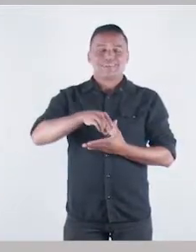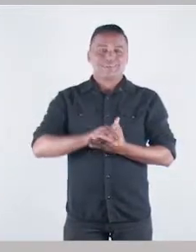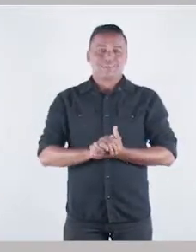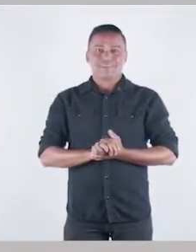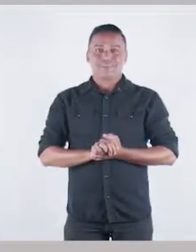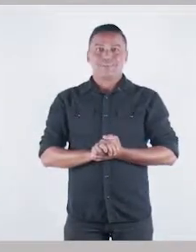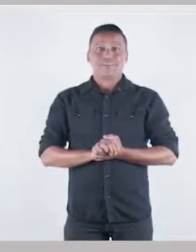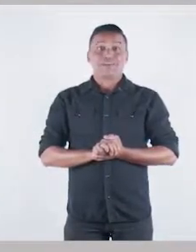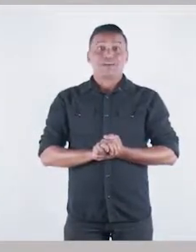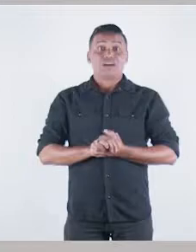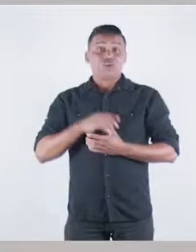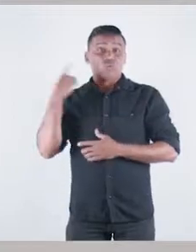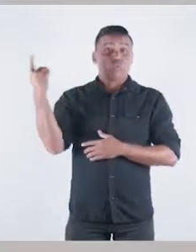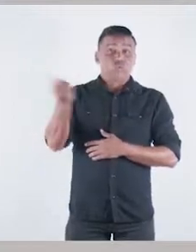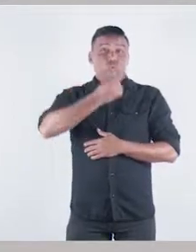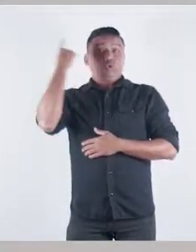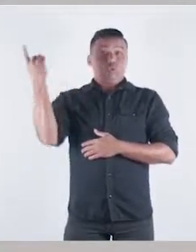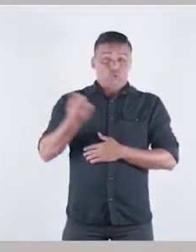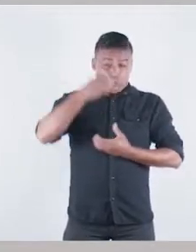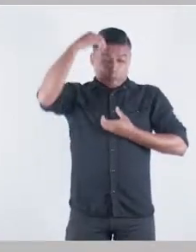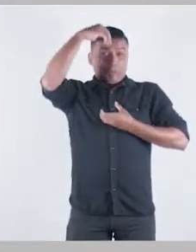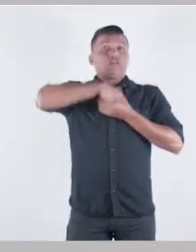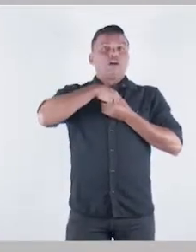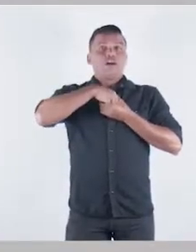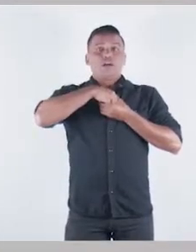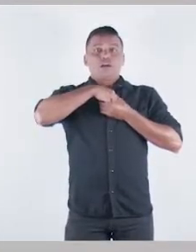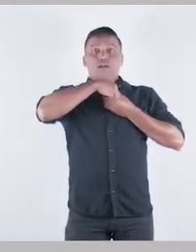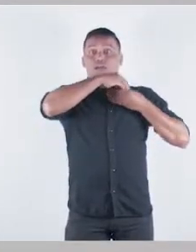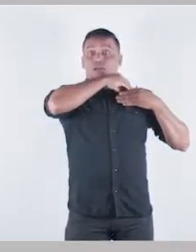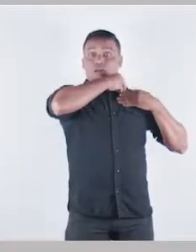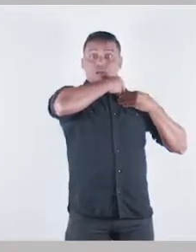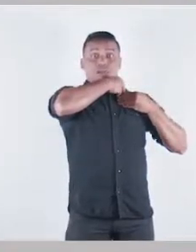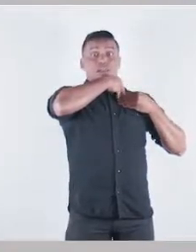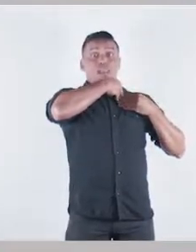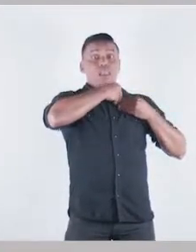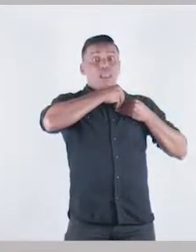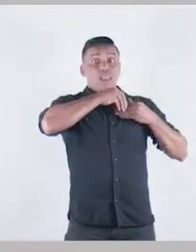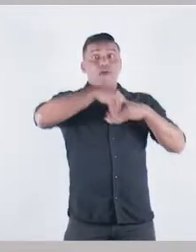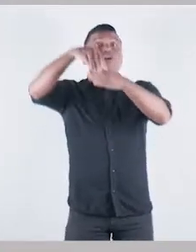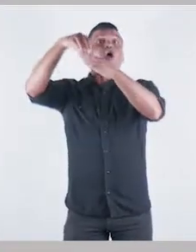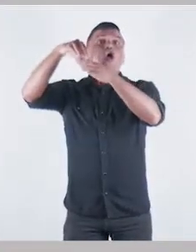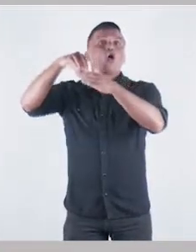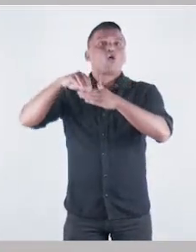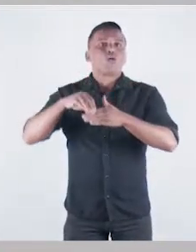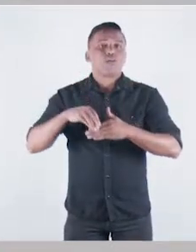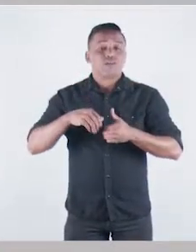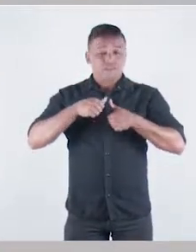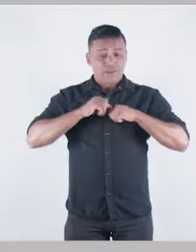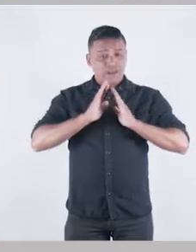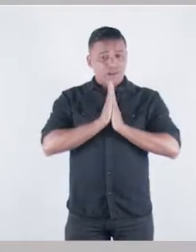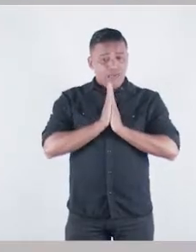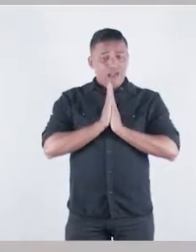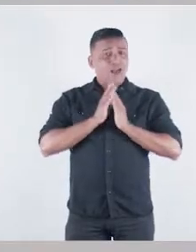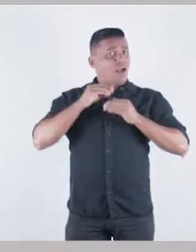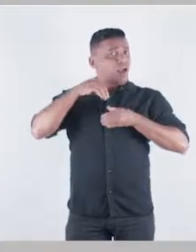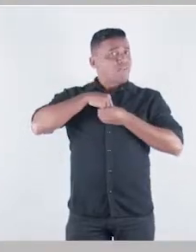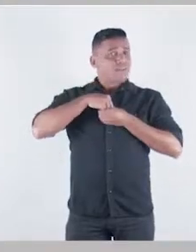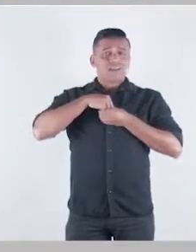Um furacão passou em mim e me levou. Nada restou de mim do que em mim